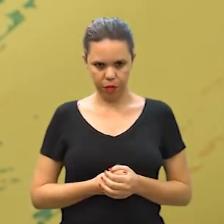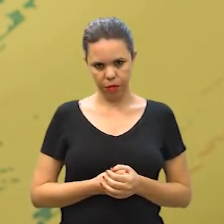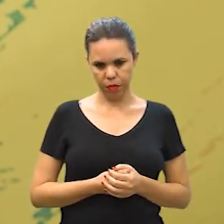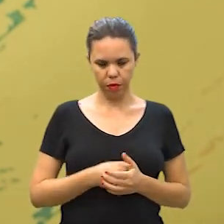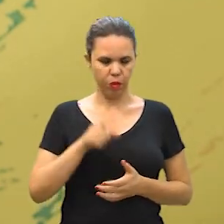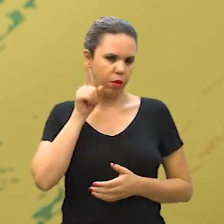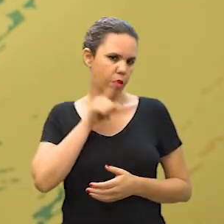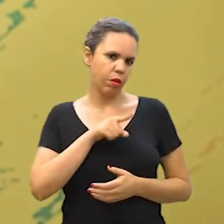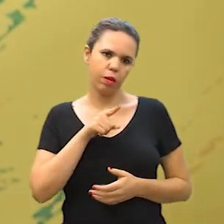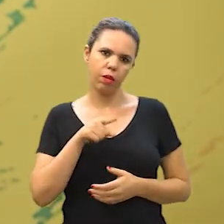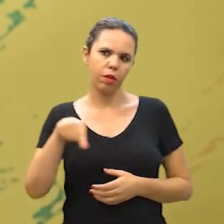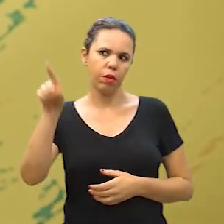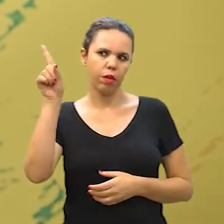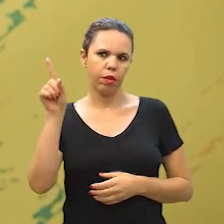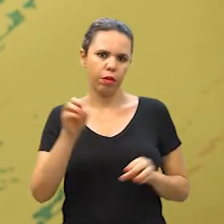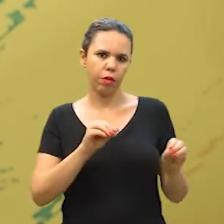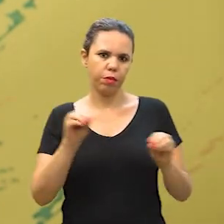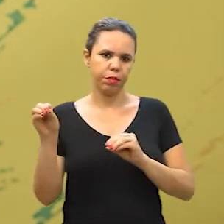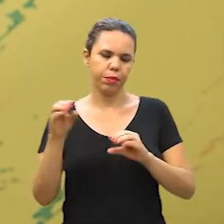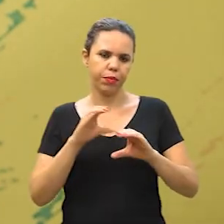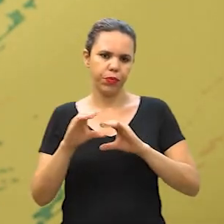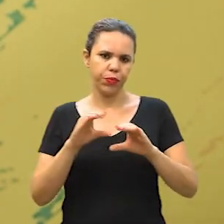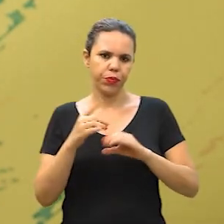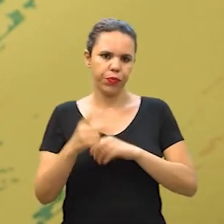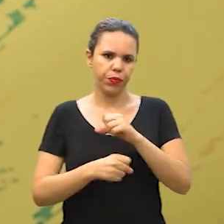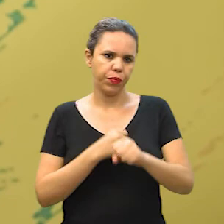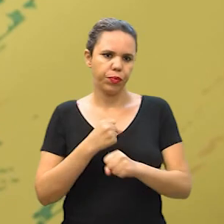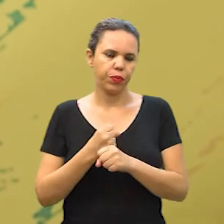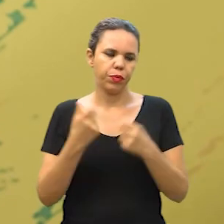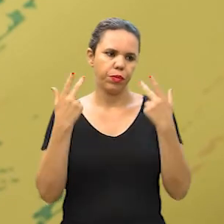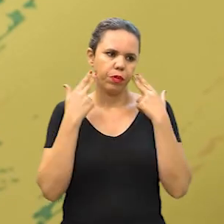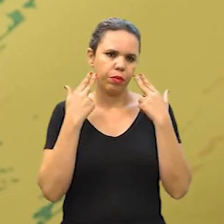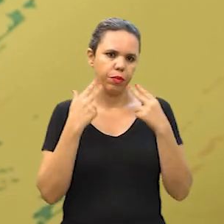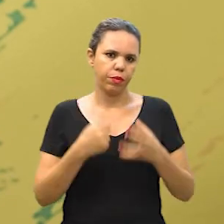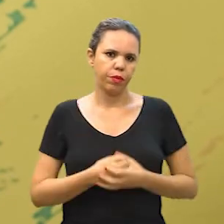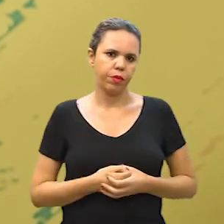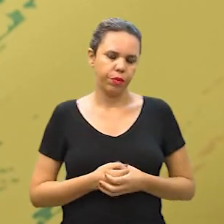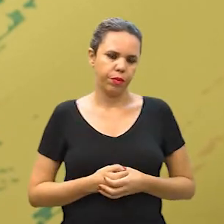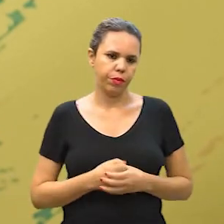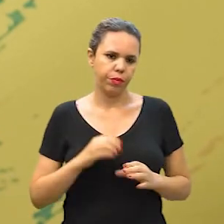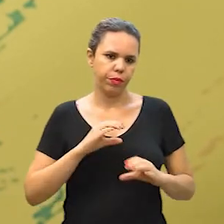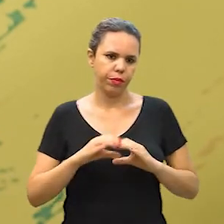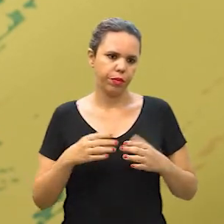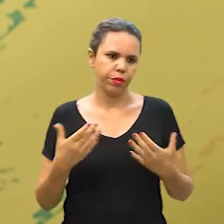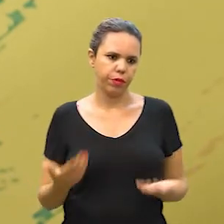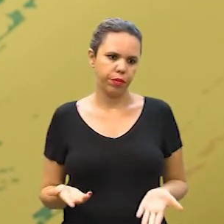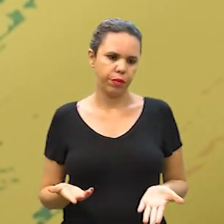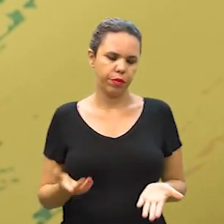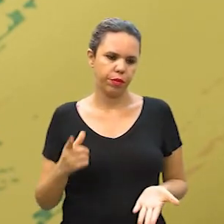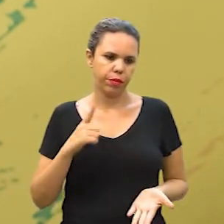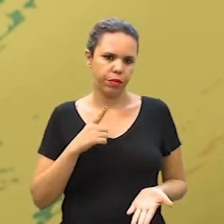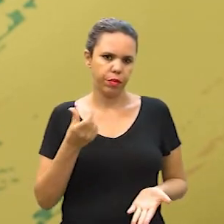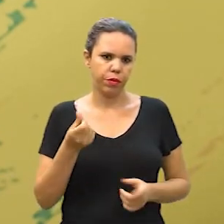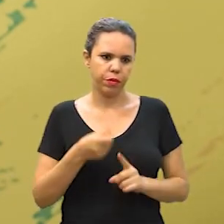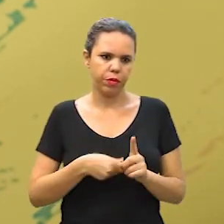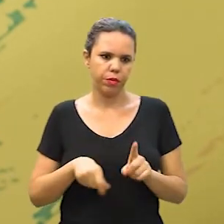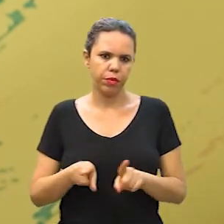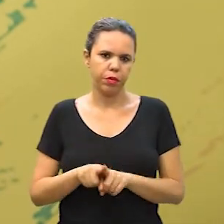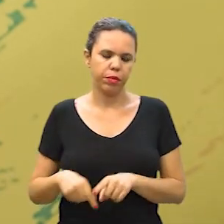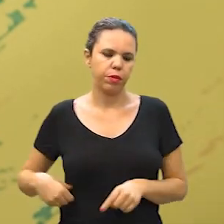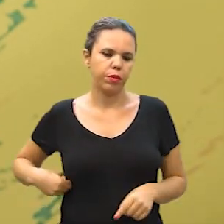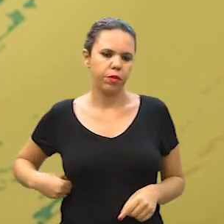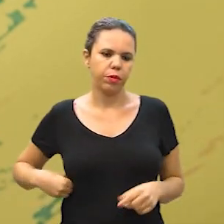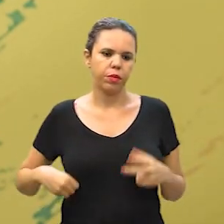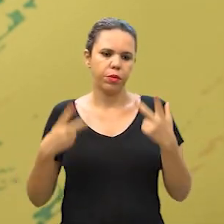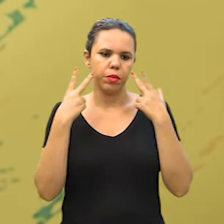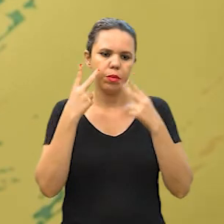os Estados Unidos, vai para os Estados Unidos, faz o intercâmbio de um ano, normalmente é um ano, né, o intercâmbio. Tinha de 6 meses também, mas